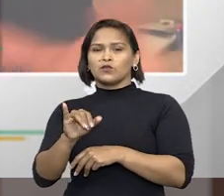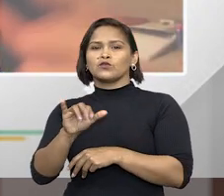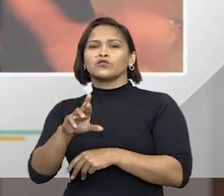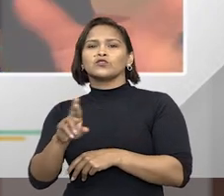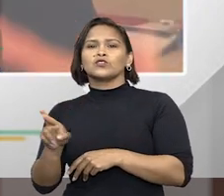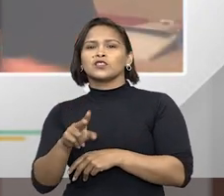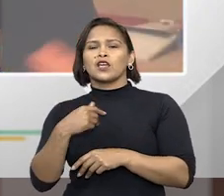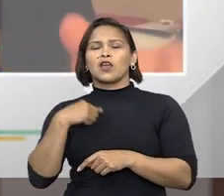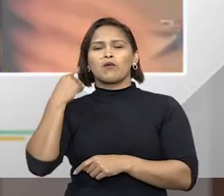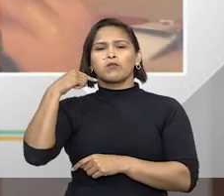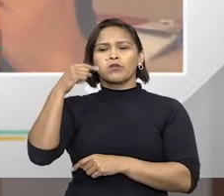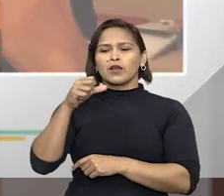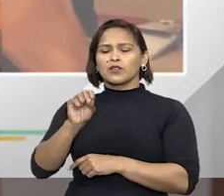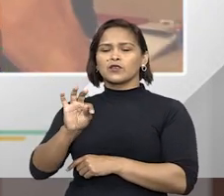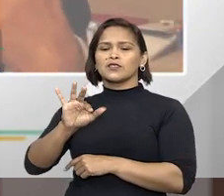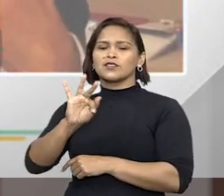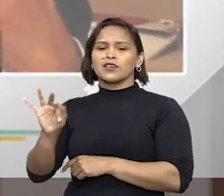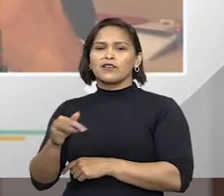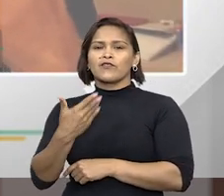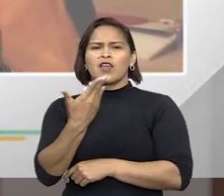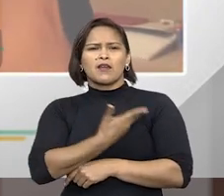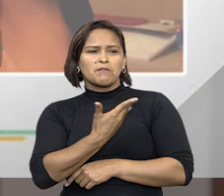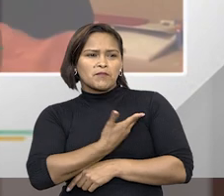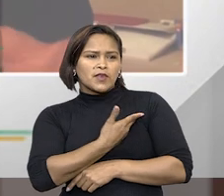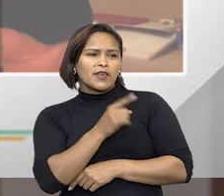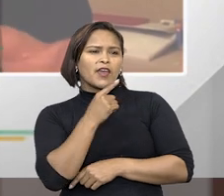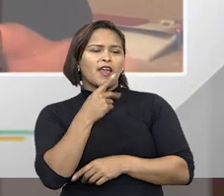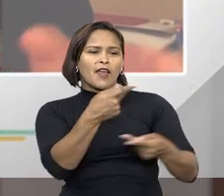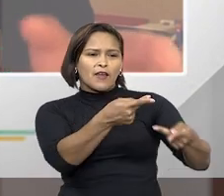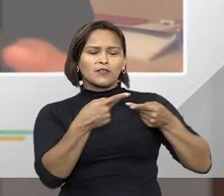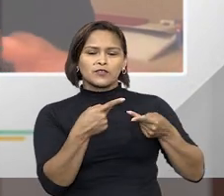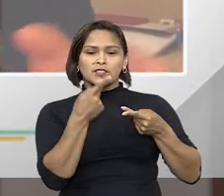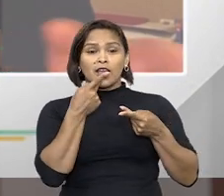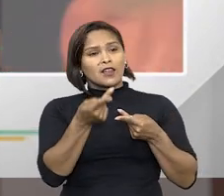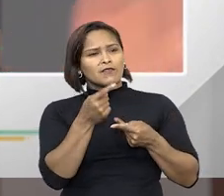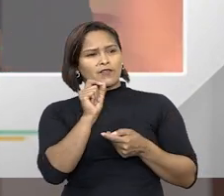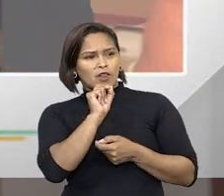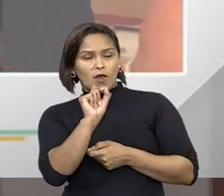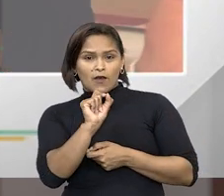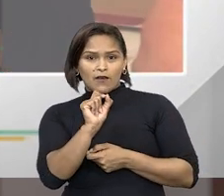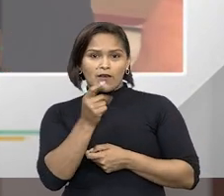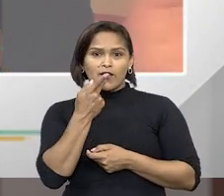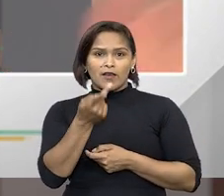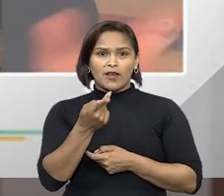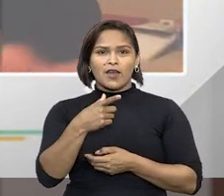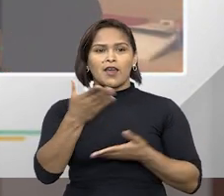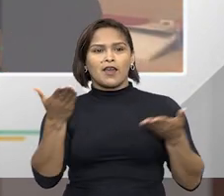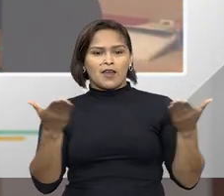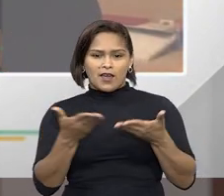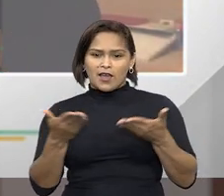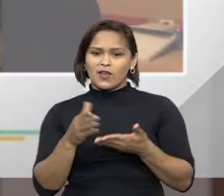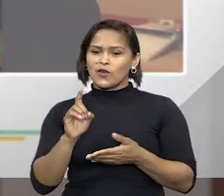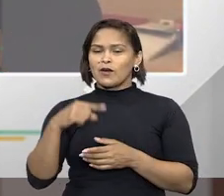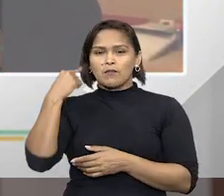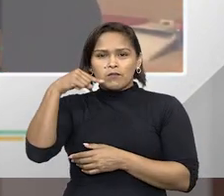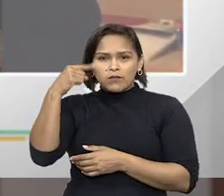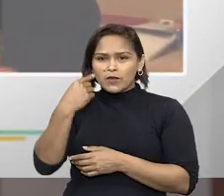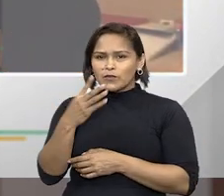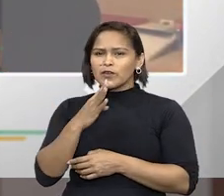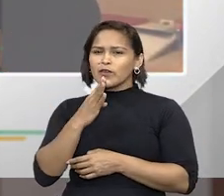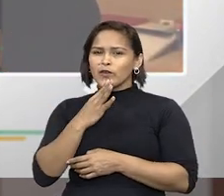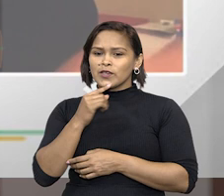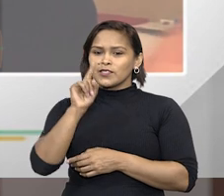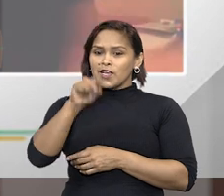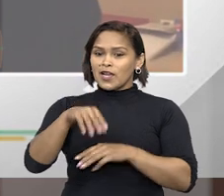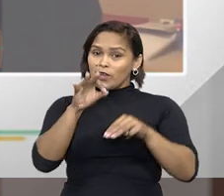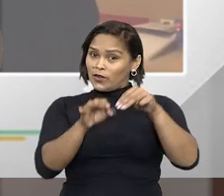Supremo, e ficamos amigos. Ele foi me visitar, ele me disse uma coisa, ele disse, olha, você agora não é mais um advogado que eu conheci, você agora é ministro